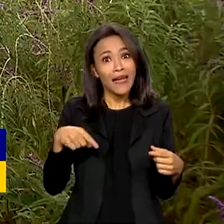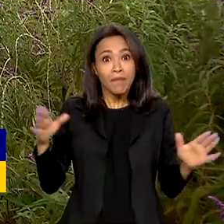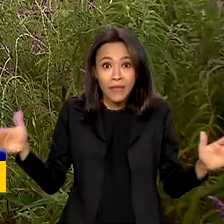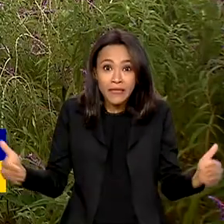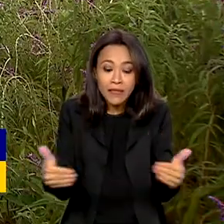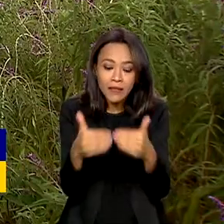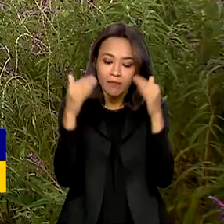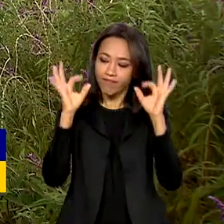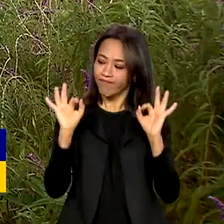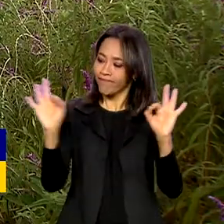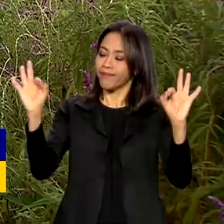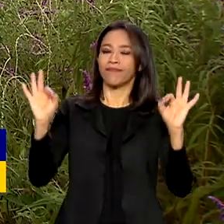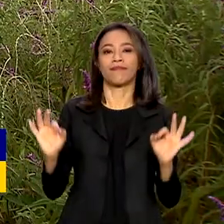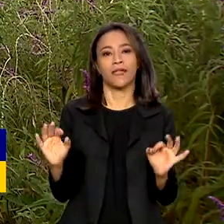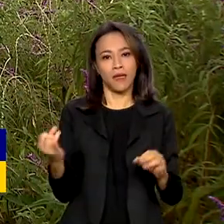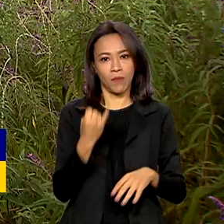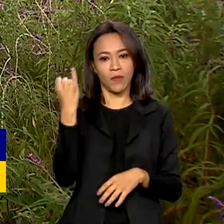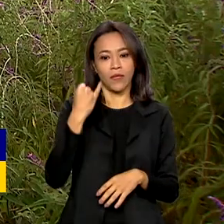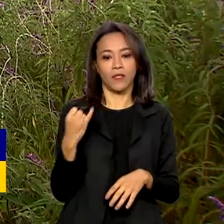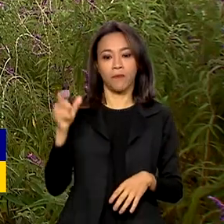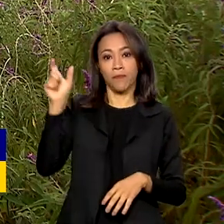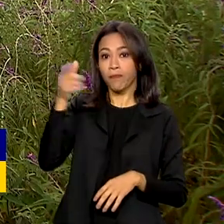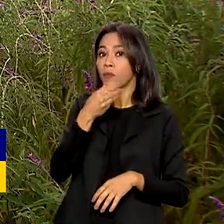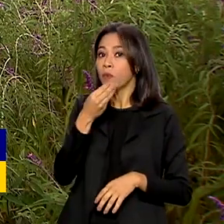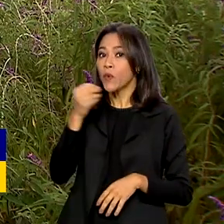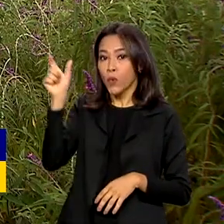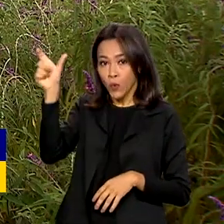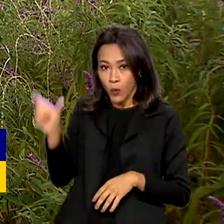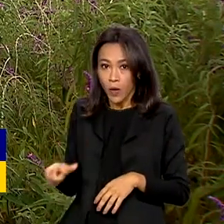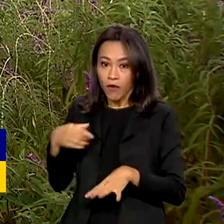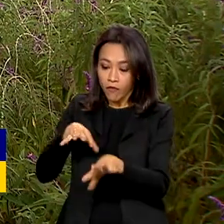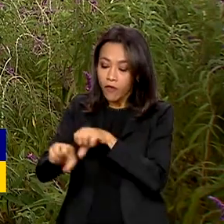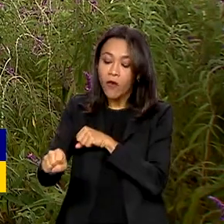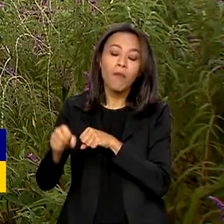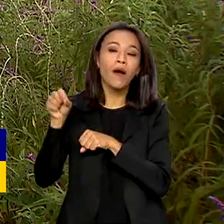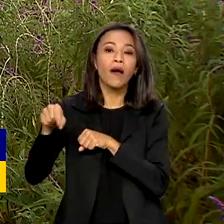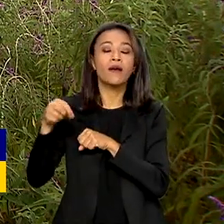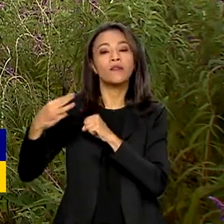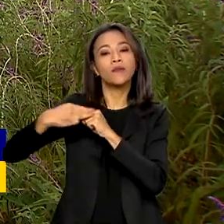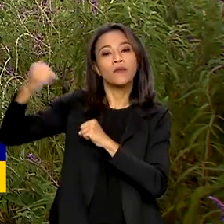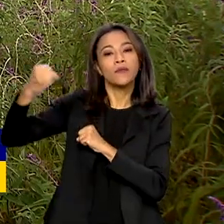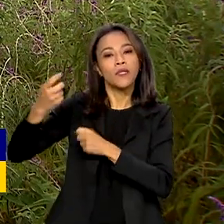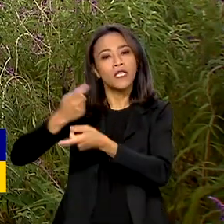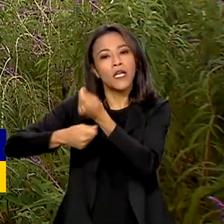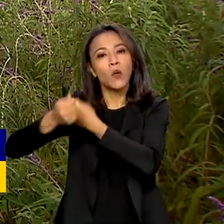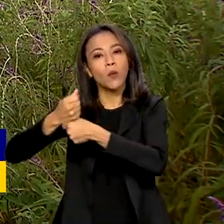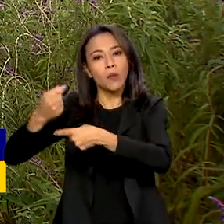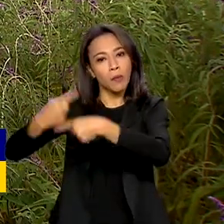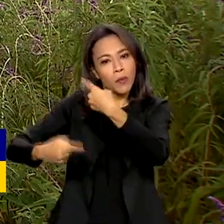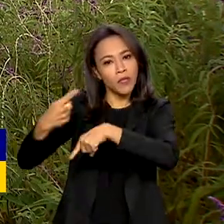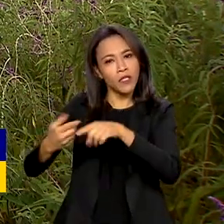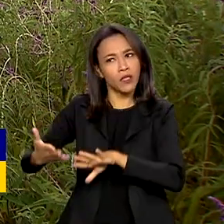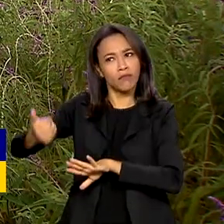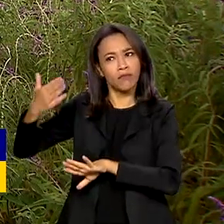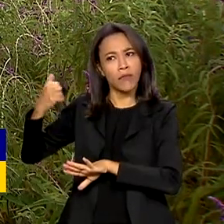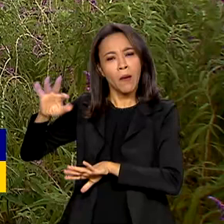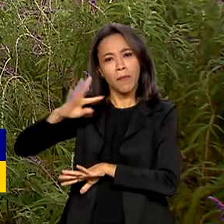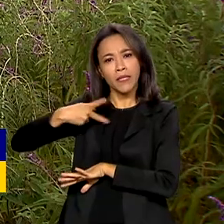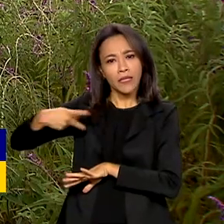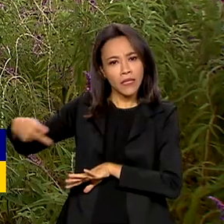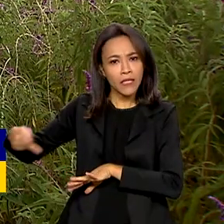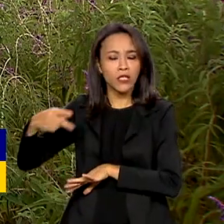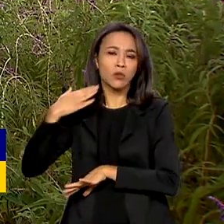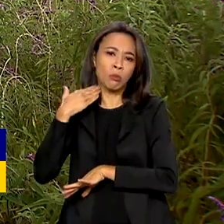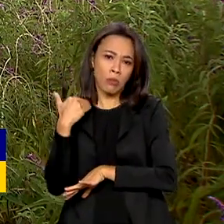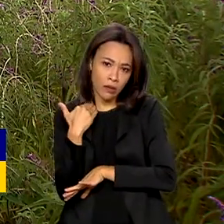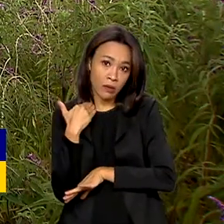essencial. Gabriel Galípolo é formado em Ciências Econômicas e tem mestrado em Economia Política. Foi presidente do Banco Fator